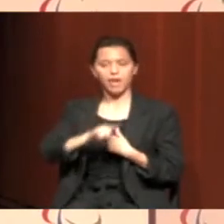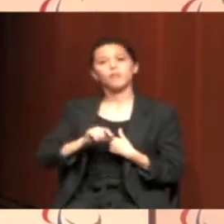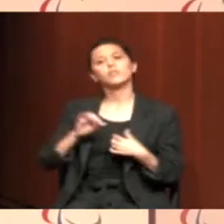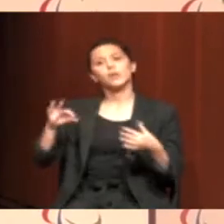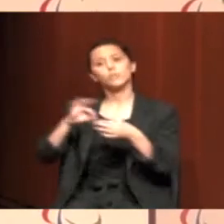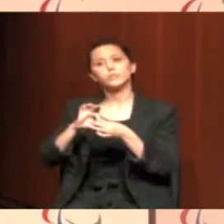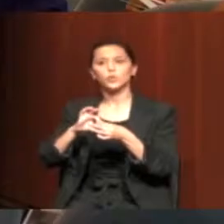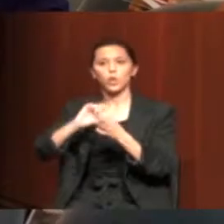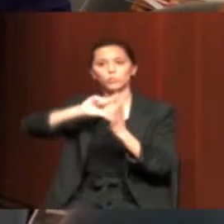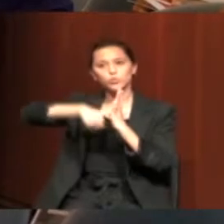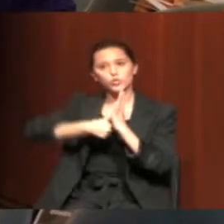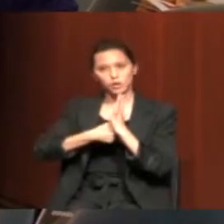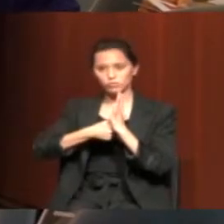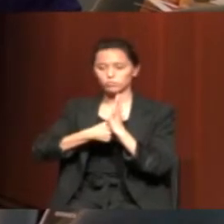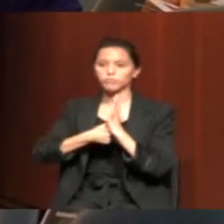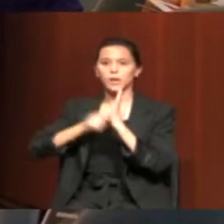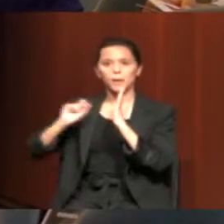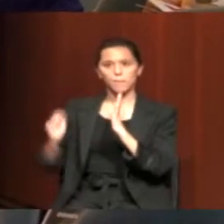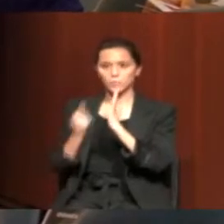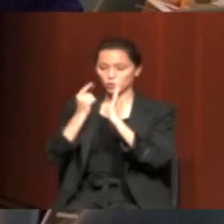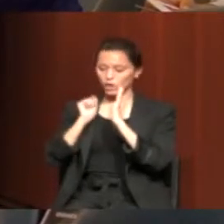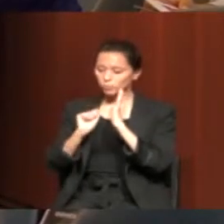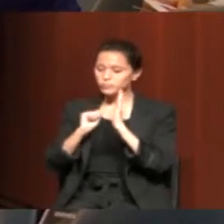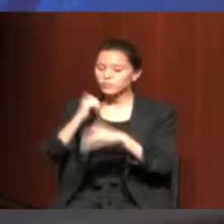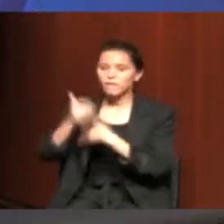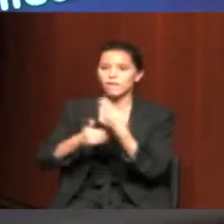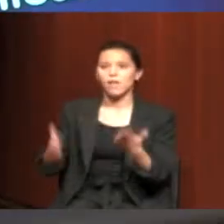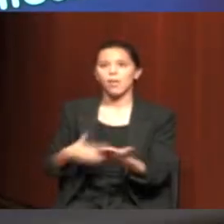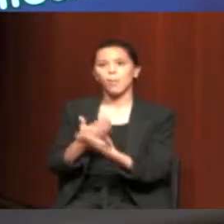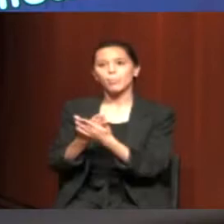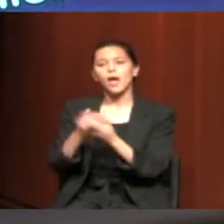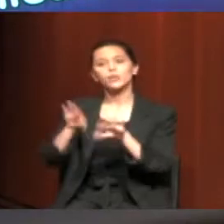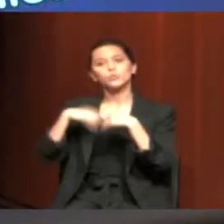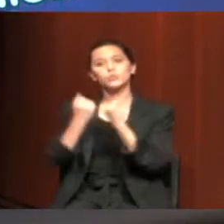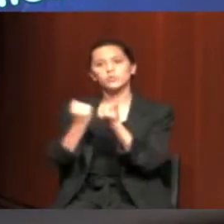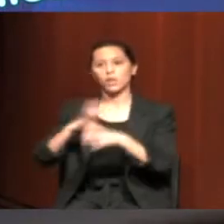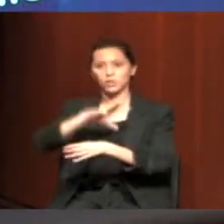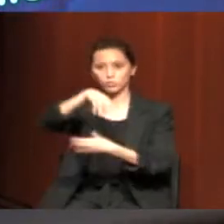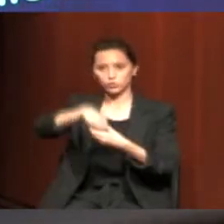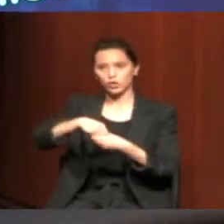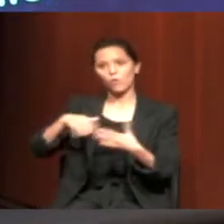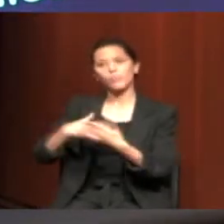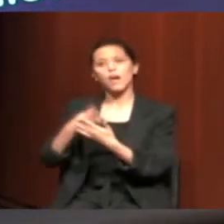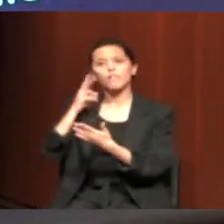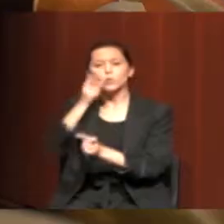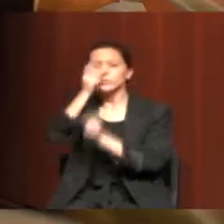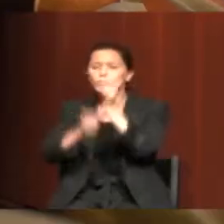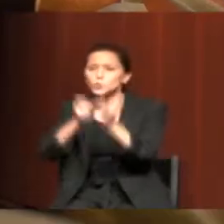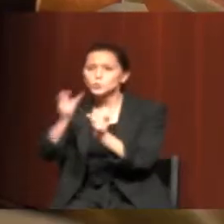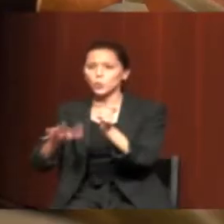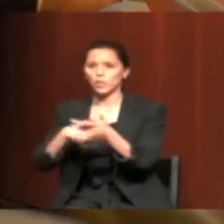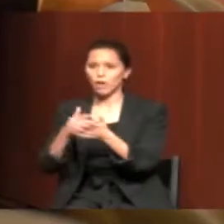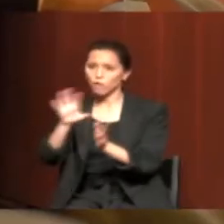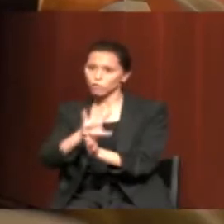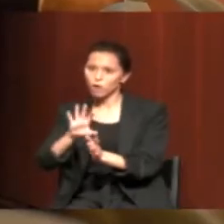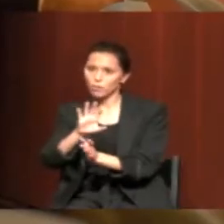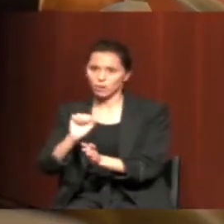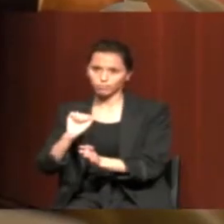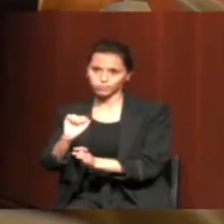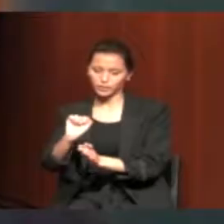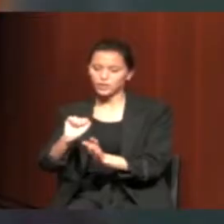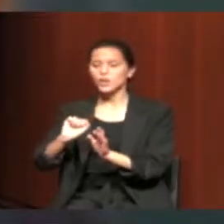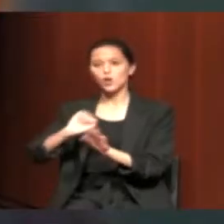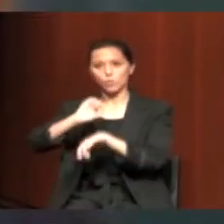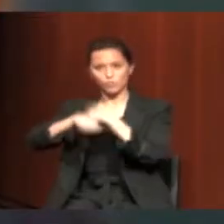Internacional que visa promover a inclusão social através da divulgação dos valores que dão forma ao movimento paralímpico. Este programa